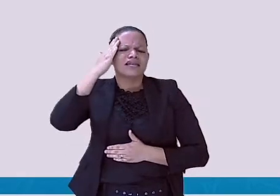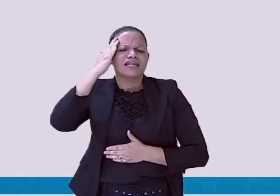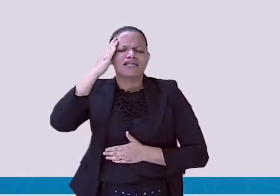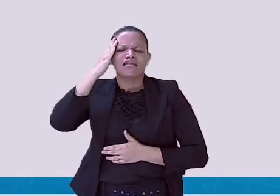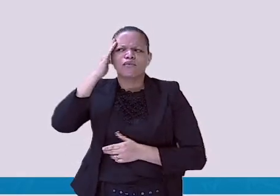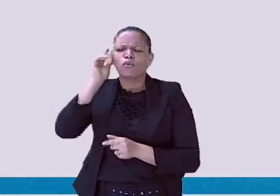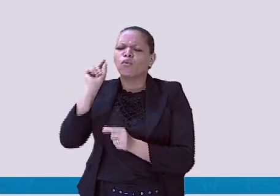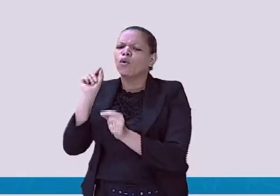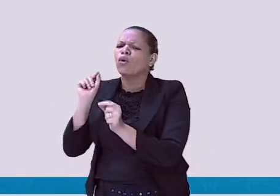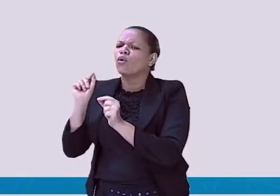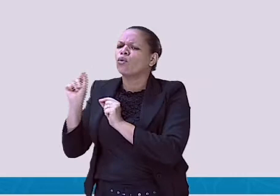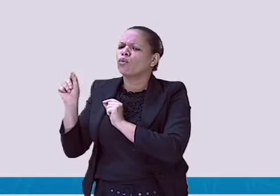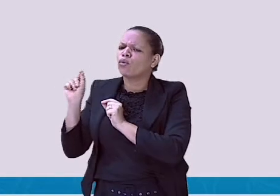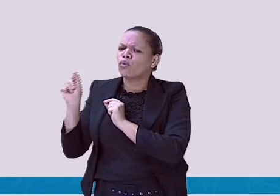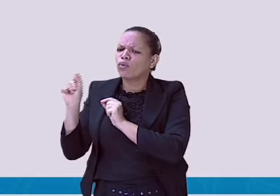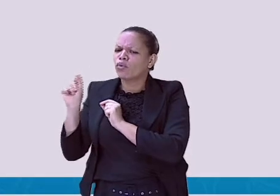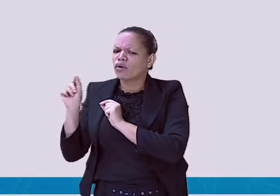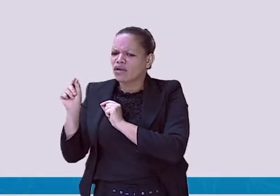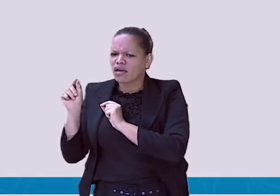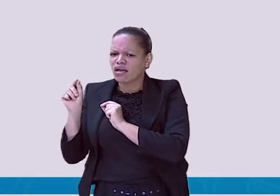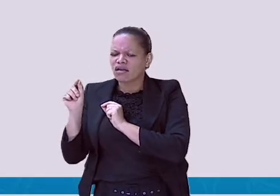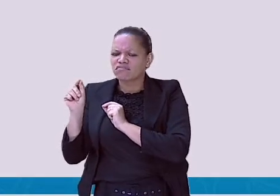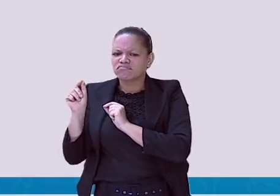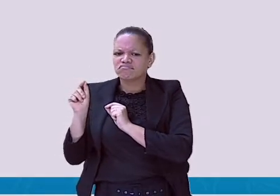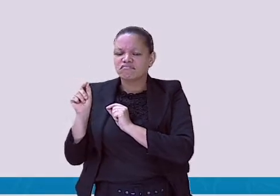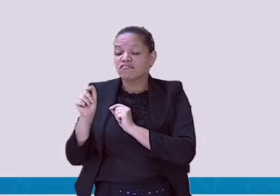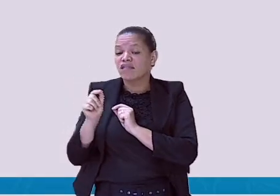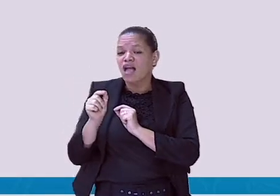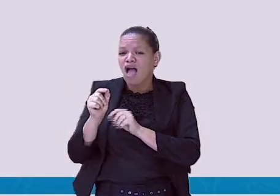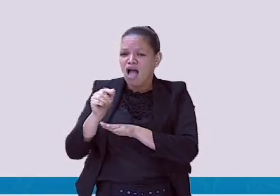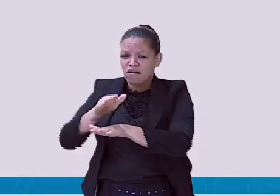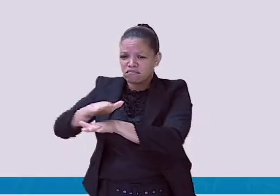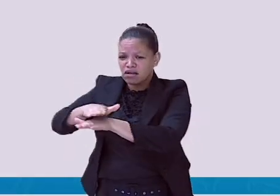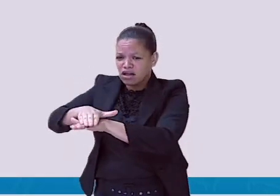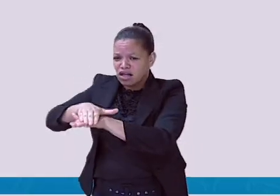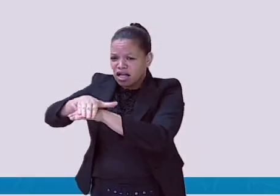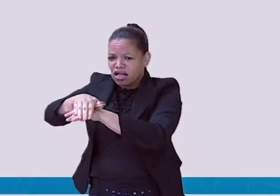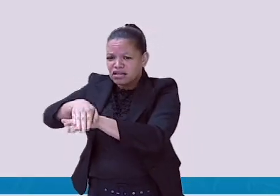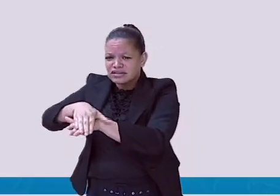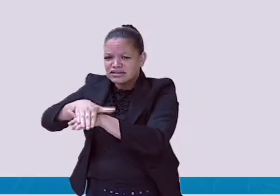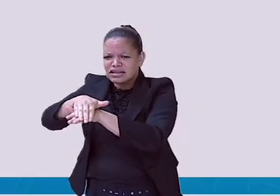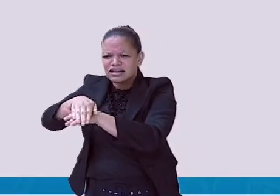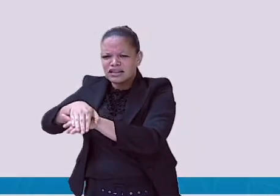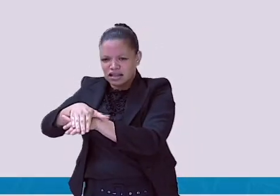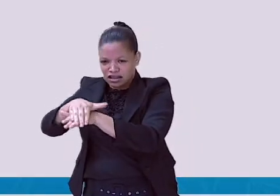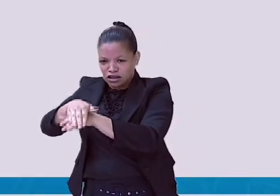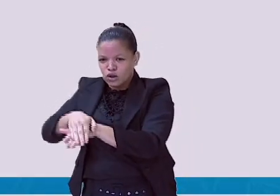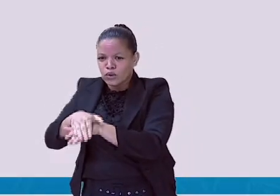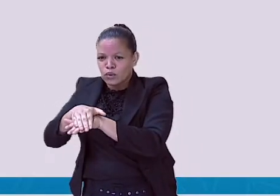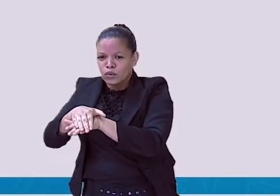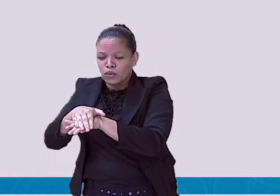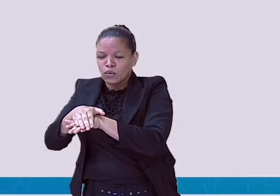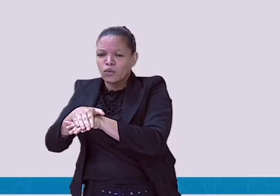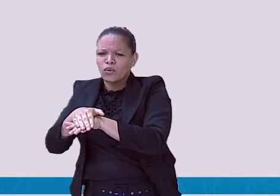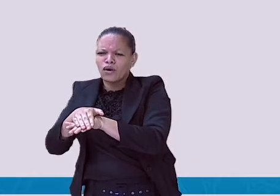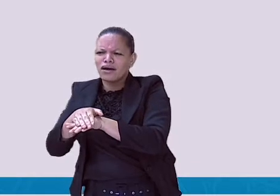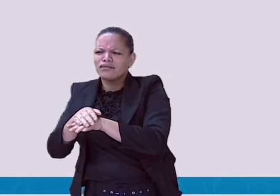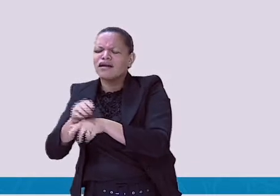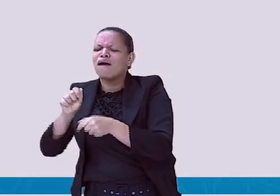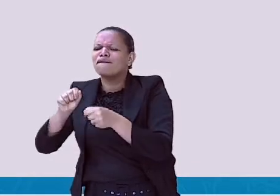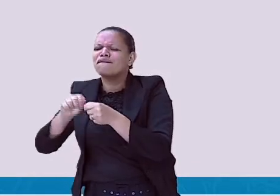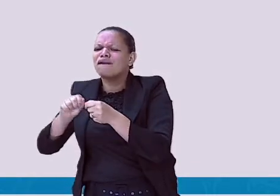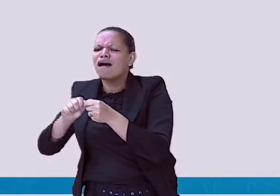de fazer? O que as tartarugas fazem quando chega no momento da reprodução? Se